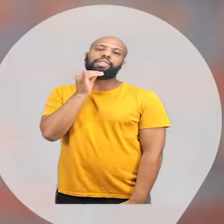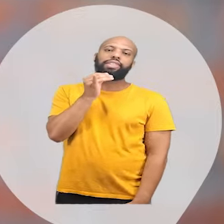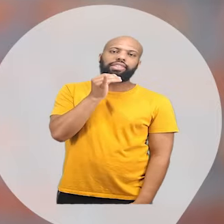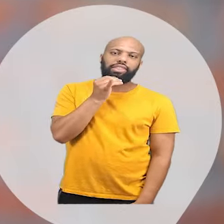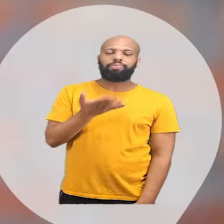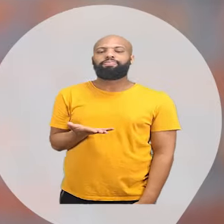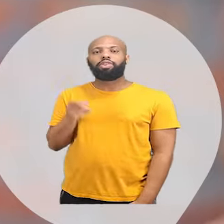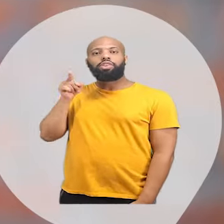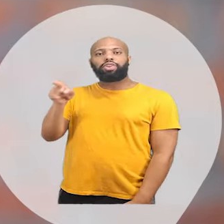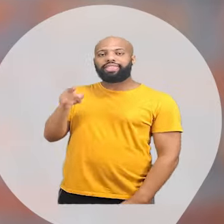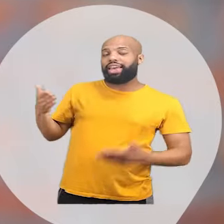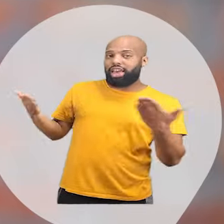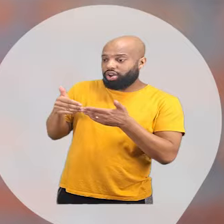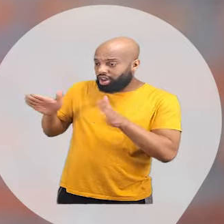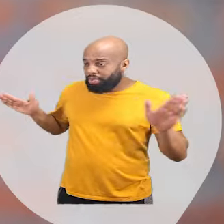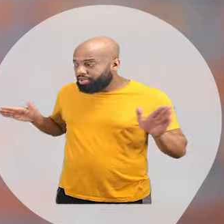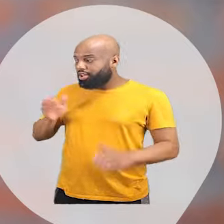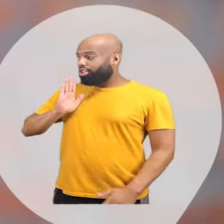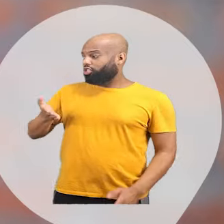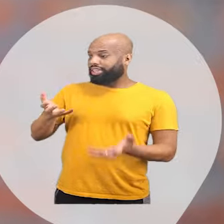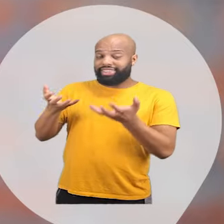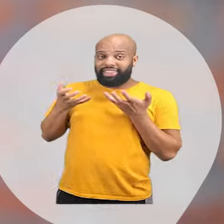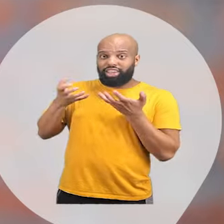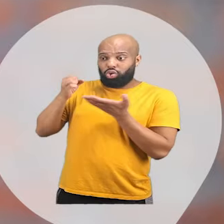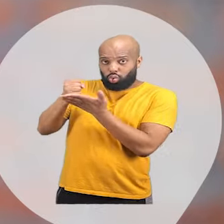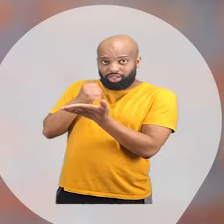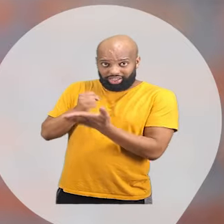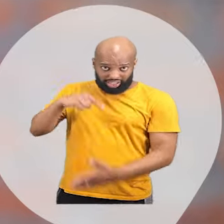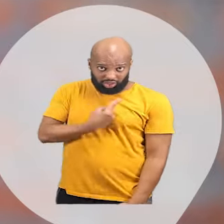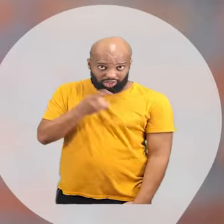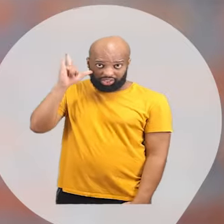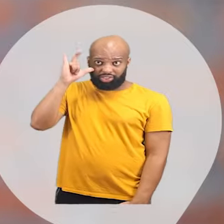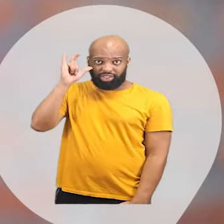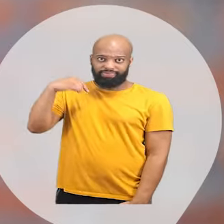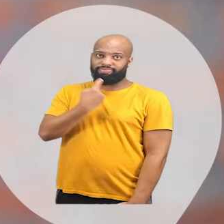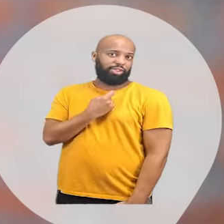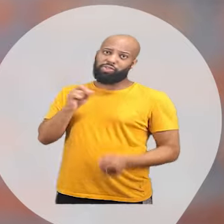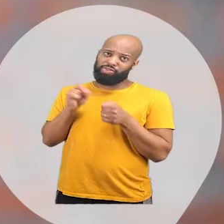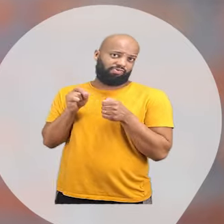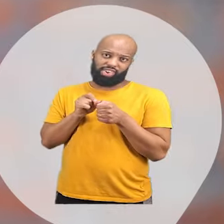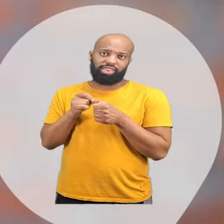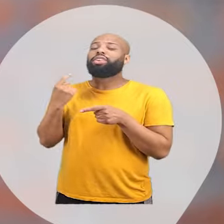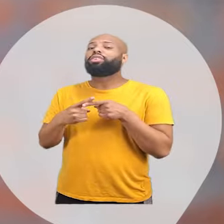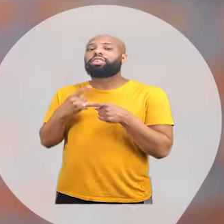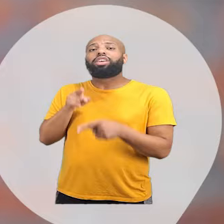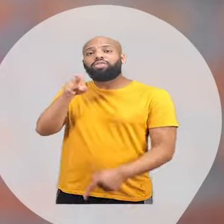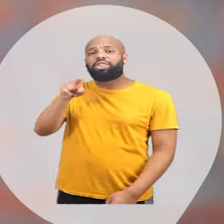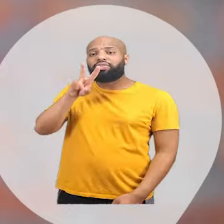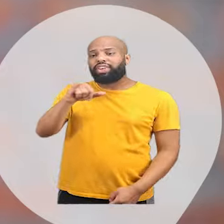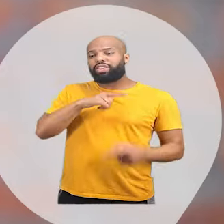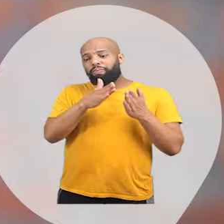adianta você acabou de abrir você já quer contratar o que fazer cara a gente não faz a gente não faz porque